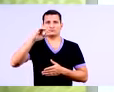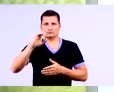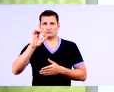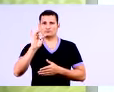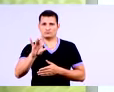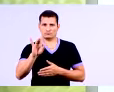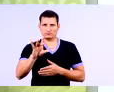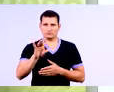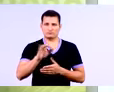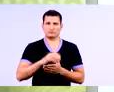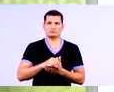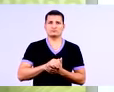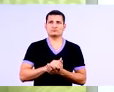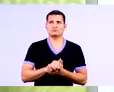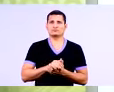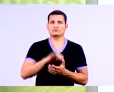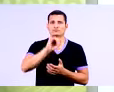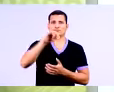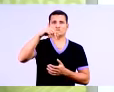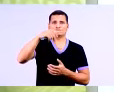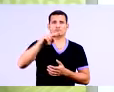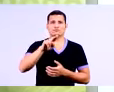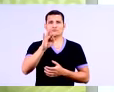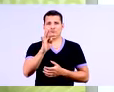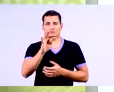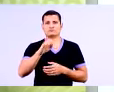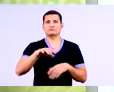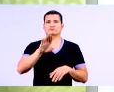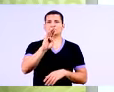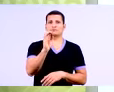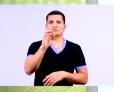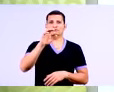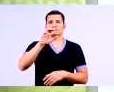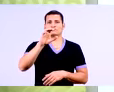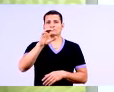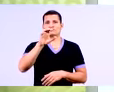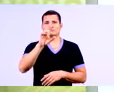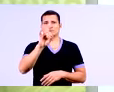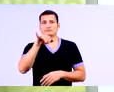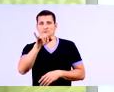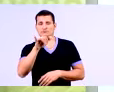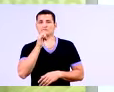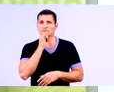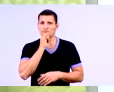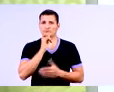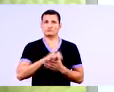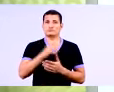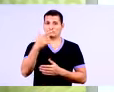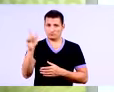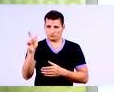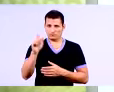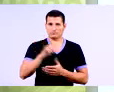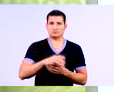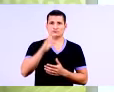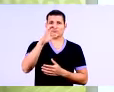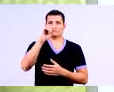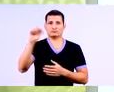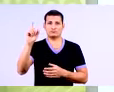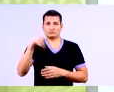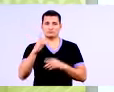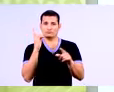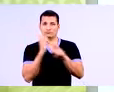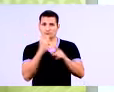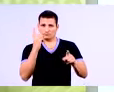eu citei, input e body, por exemplo. O outro modelo de estilização é o tipo identificação,